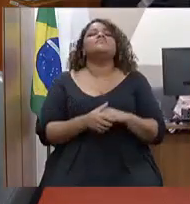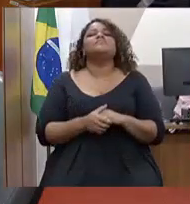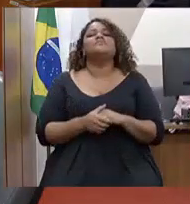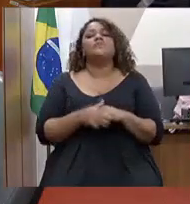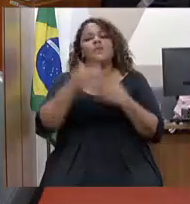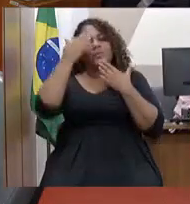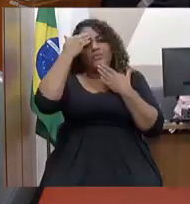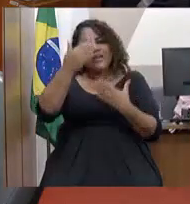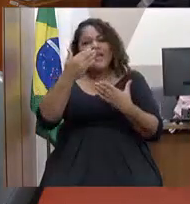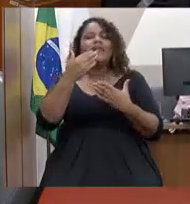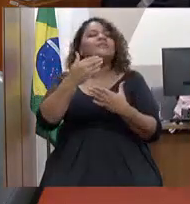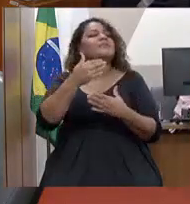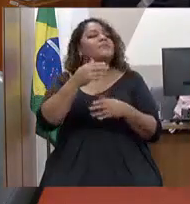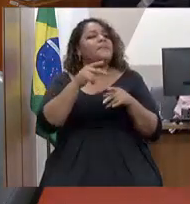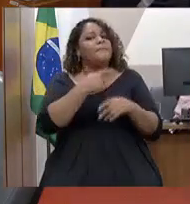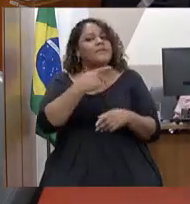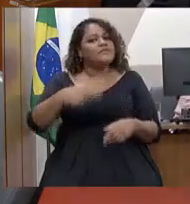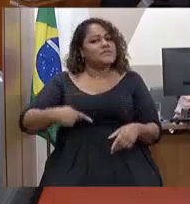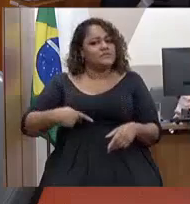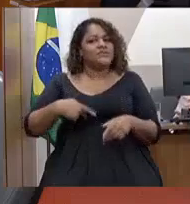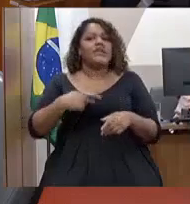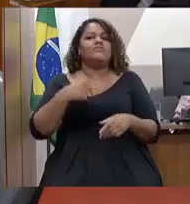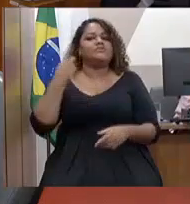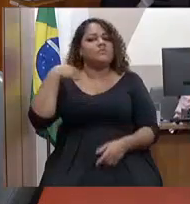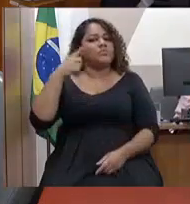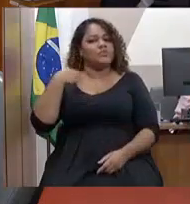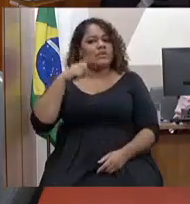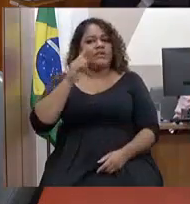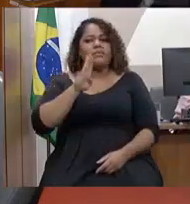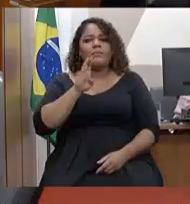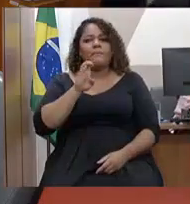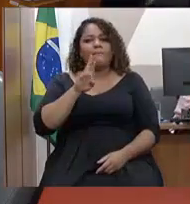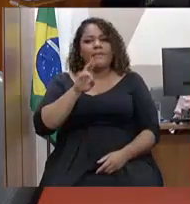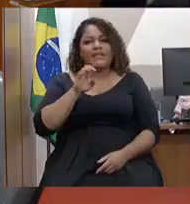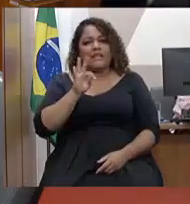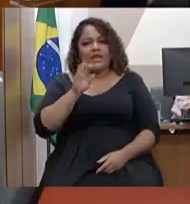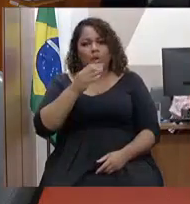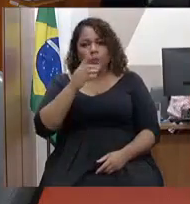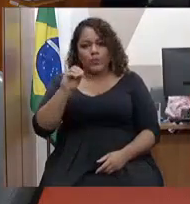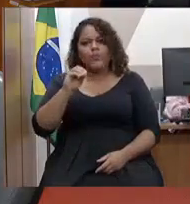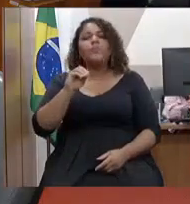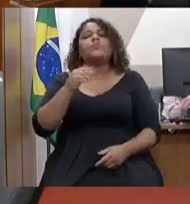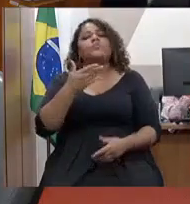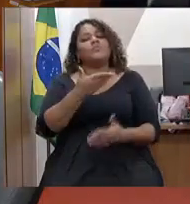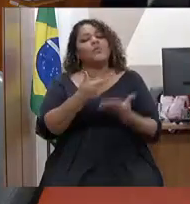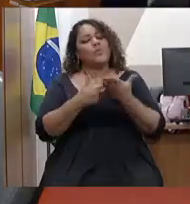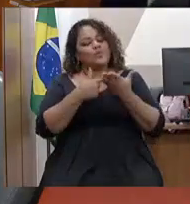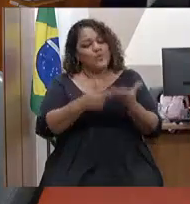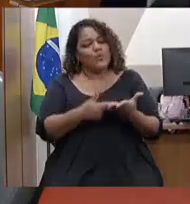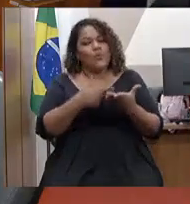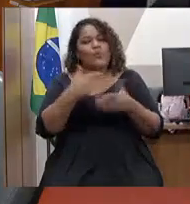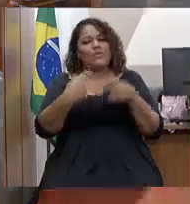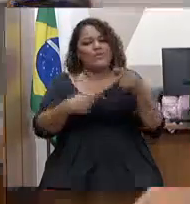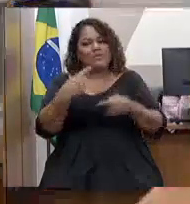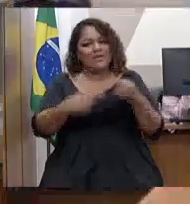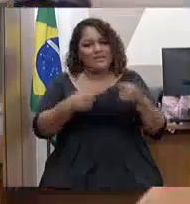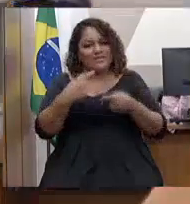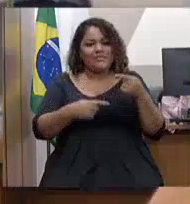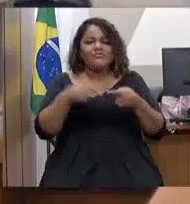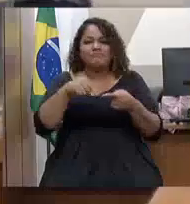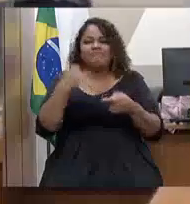Deputado Betão Agradeço o convite para participar desse debate tão importante para nós trabalhadores e